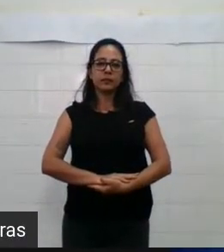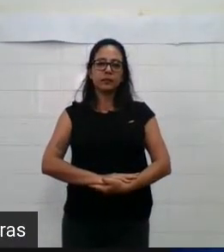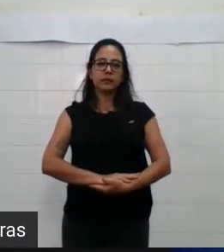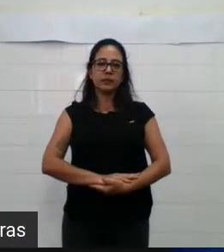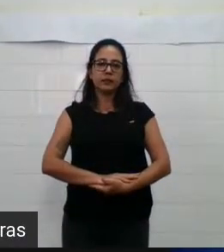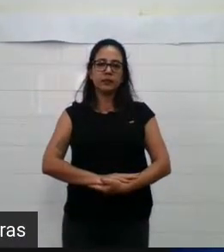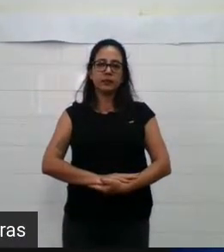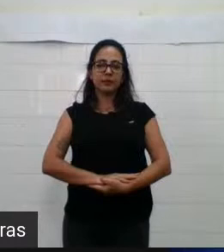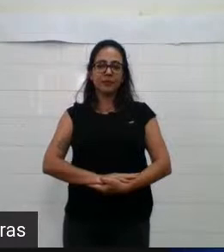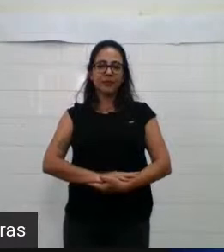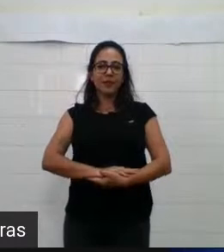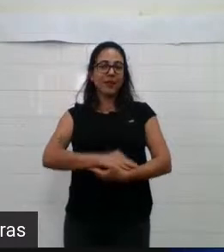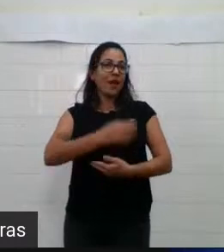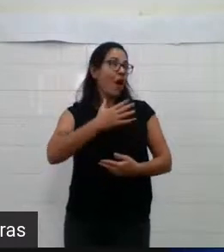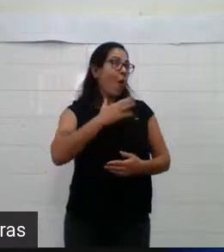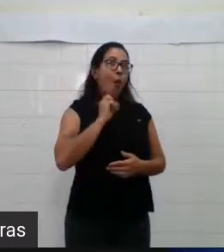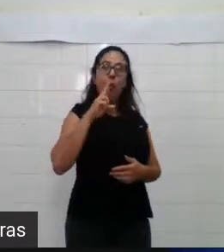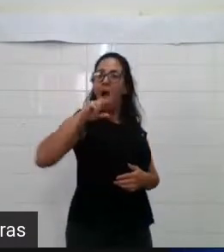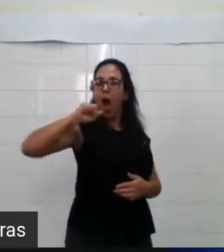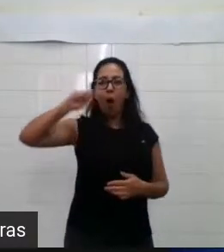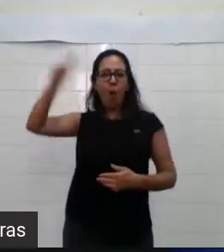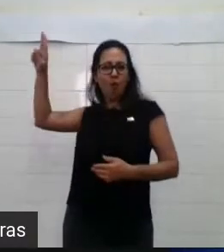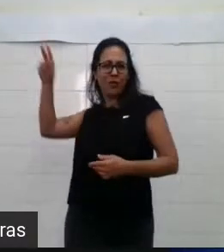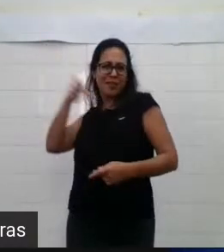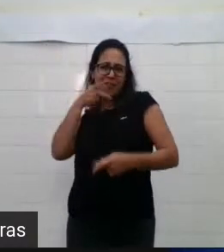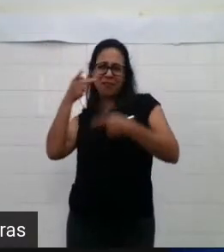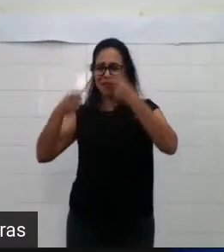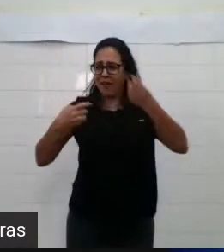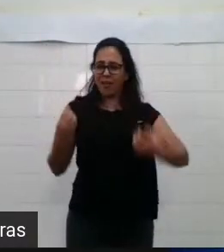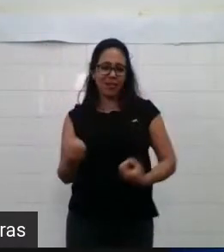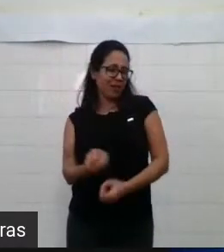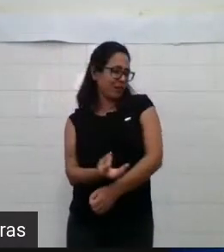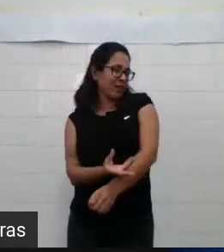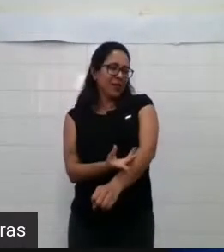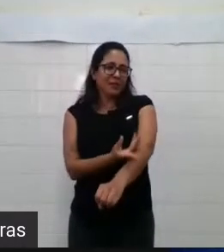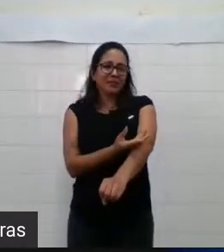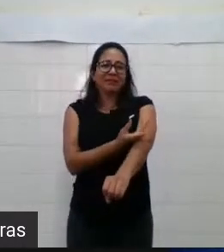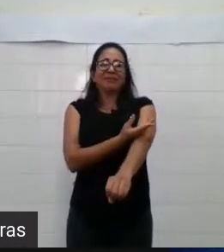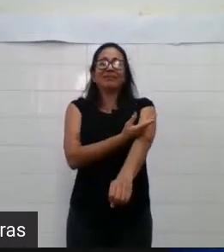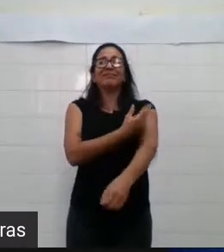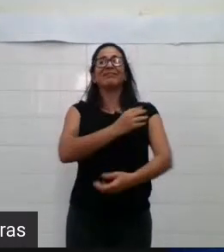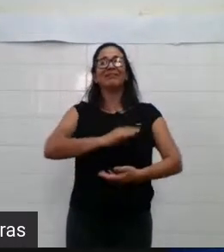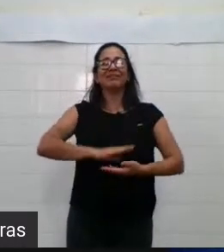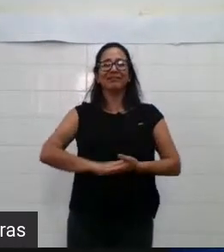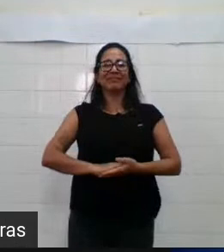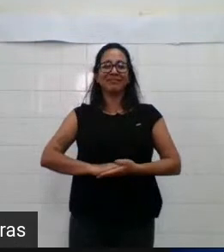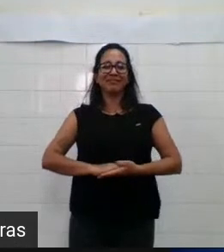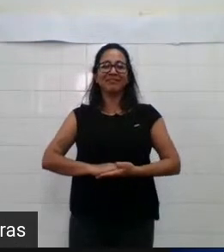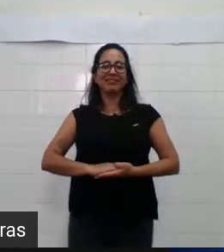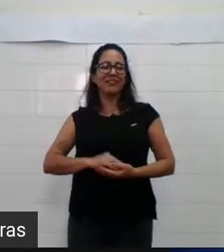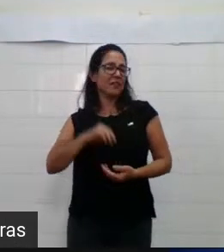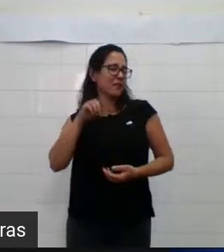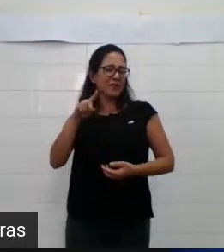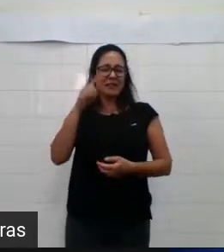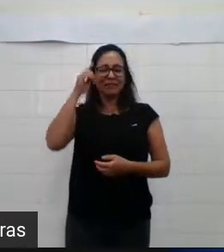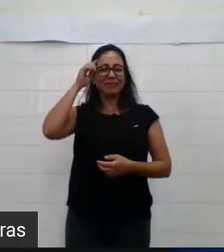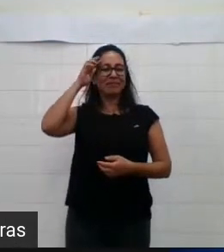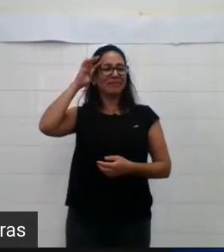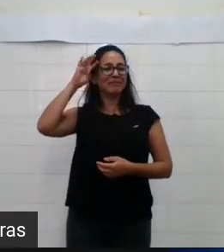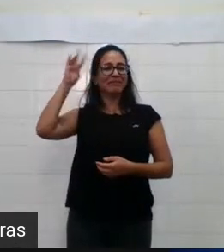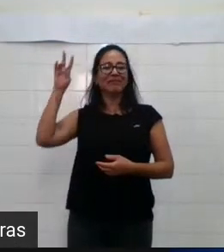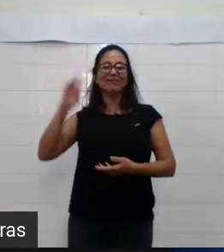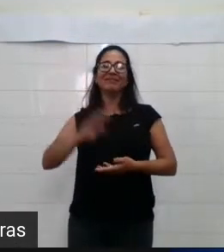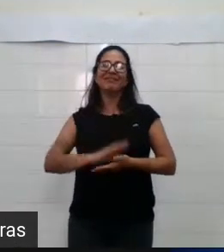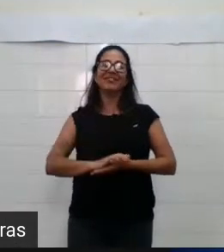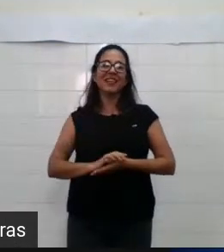Nossa, que fala, viu? Bastante emocionante também, inclusive, Rose. Você não imagina como pelo